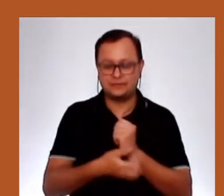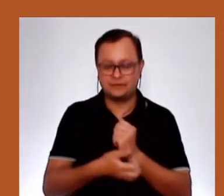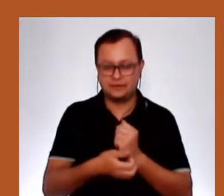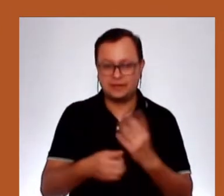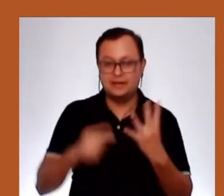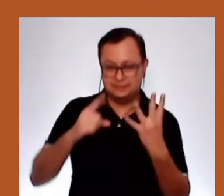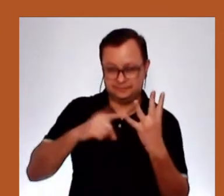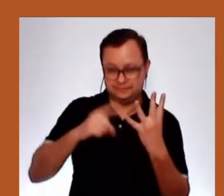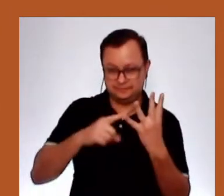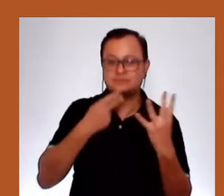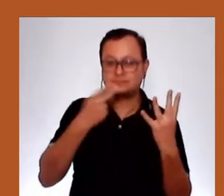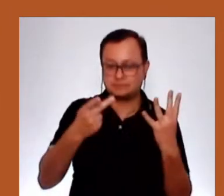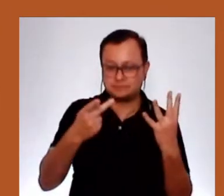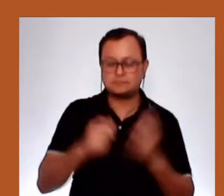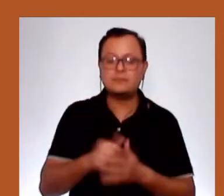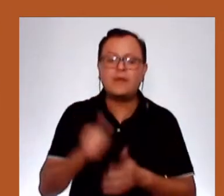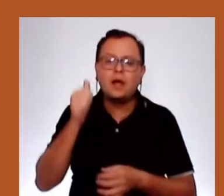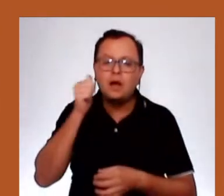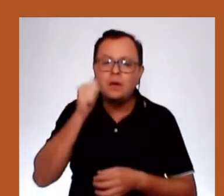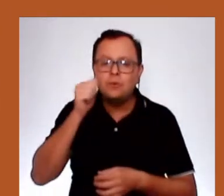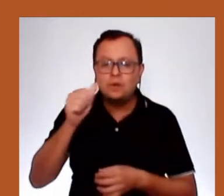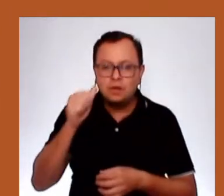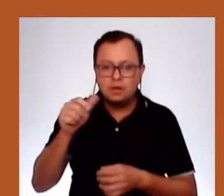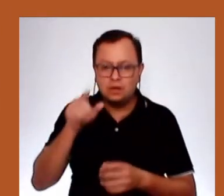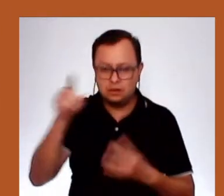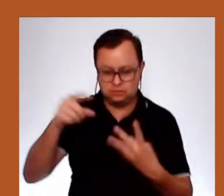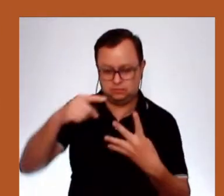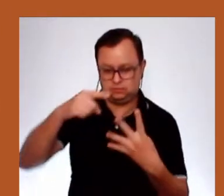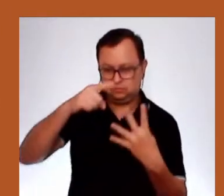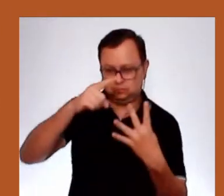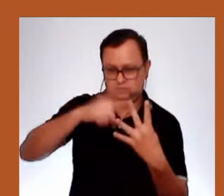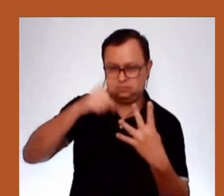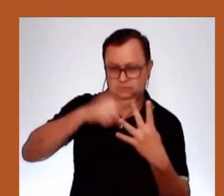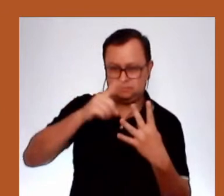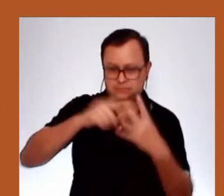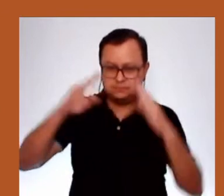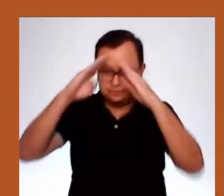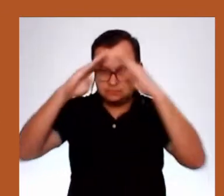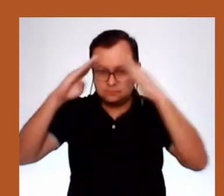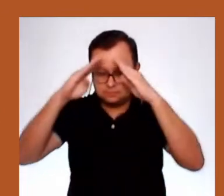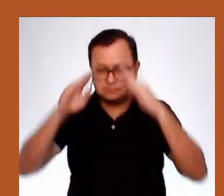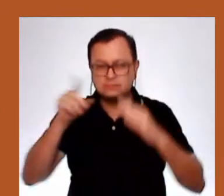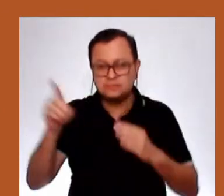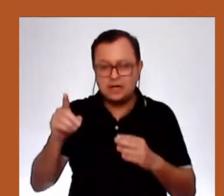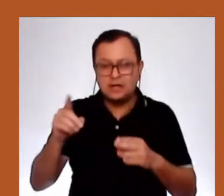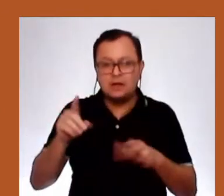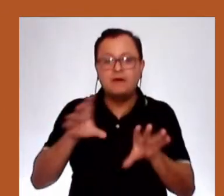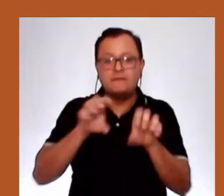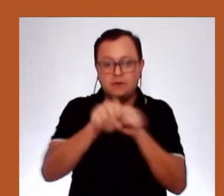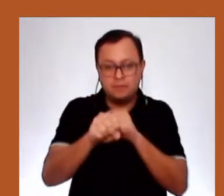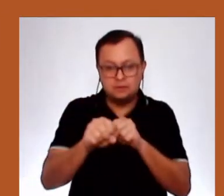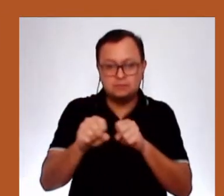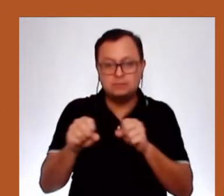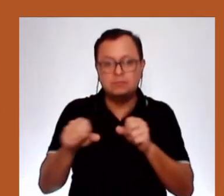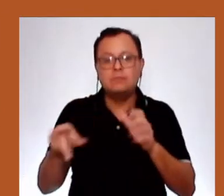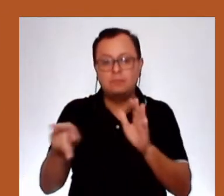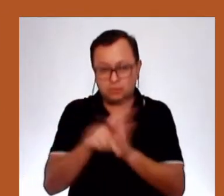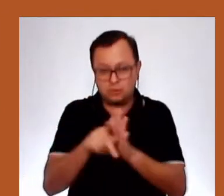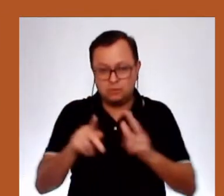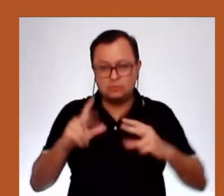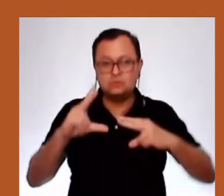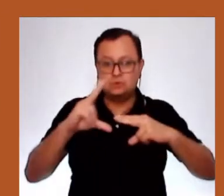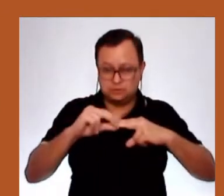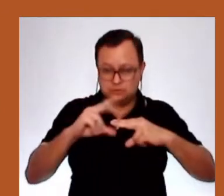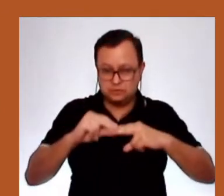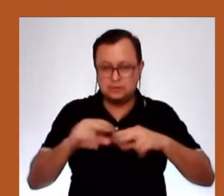Juliana Dantas, ela é jornalista, formada pela Casper Libero e locutora pelo Senac. Juliana recebeu em 2020 um prêmio